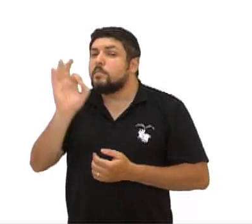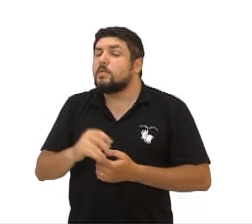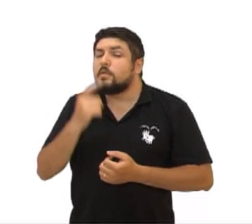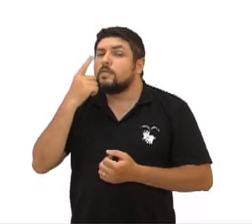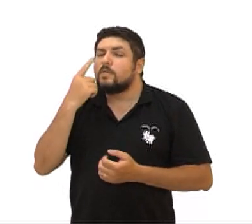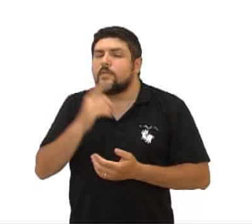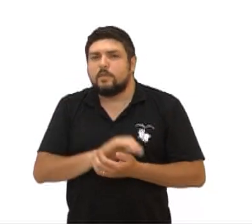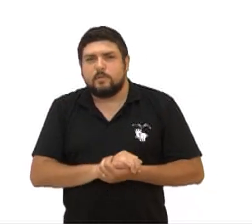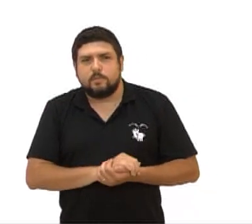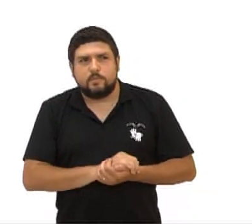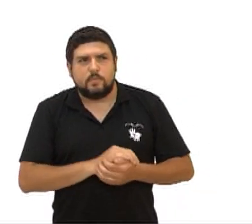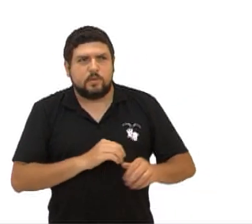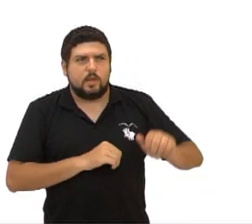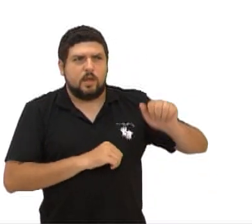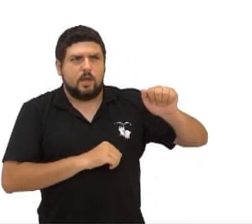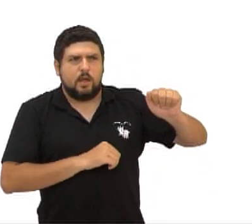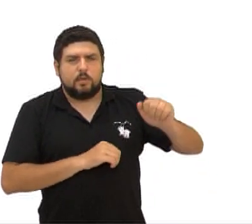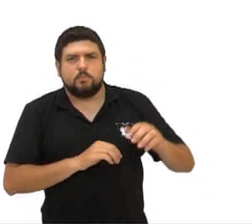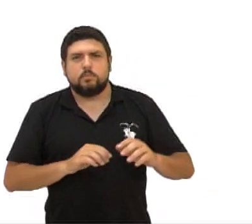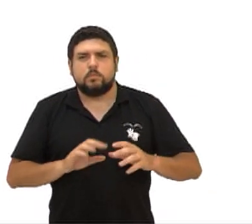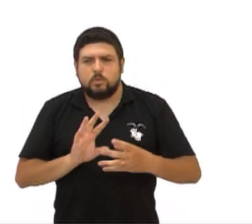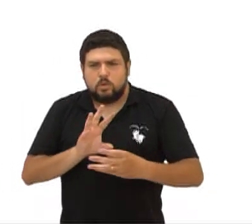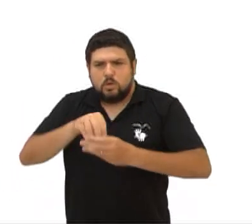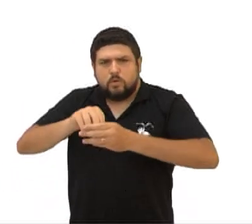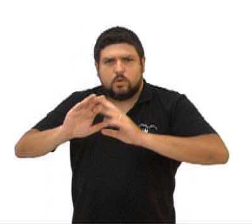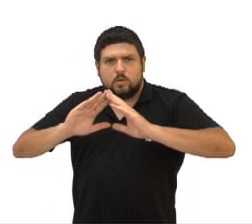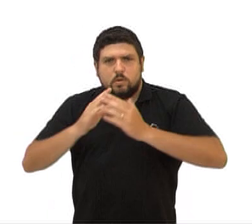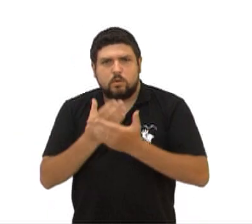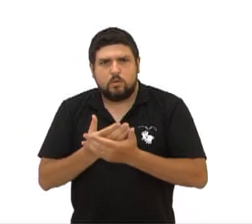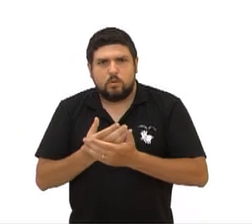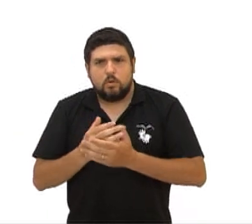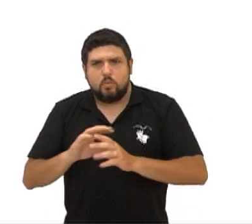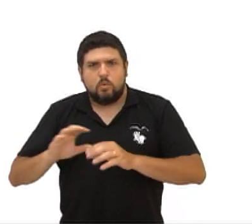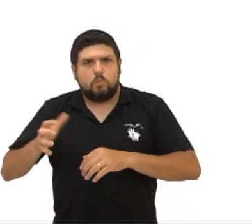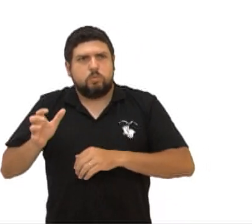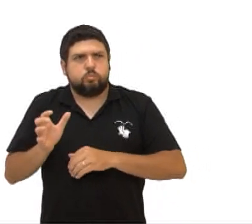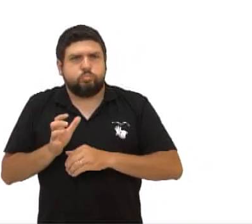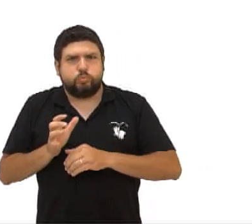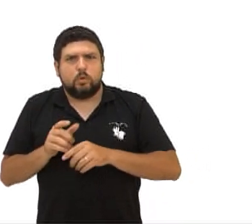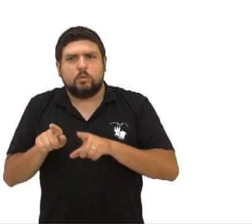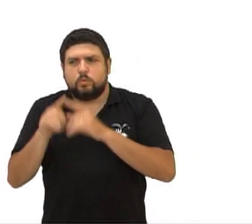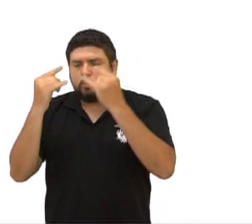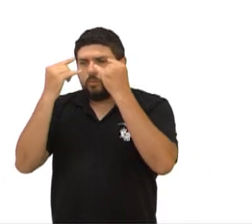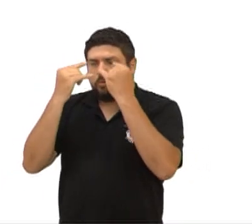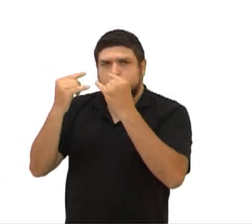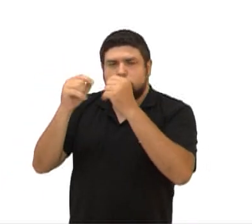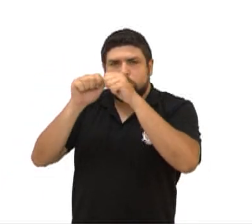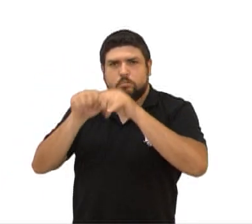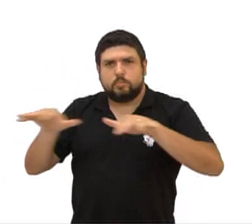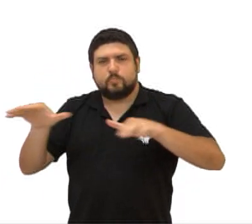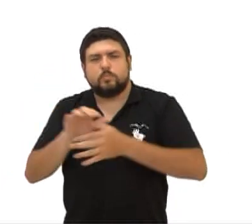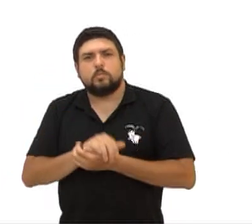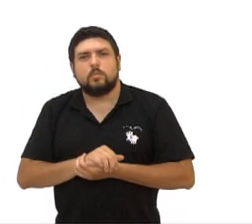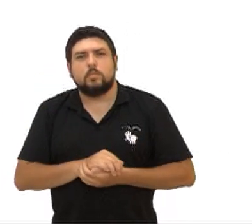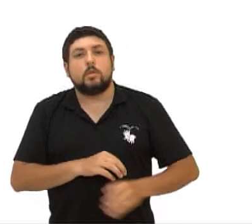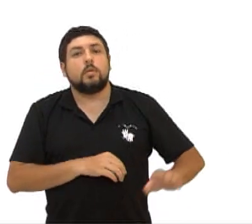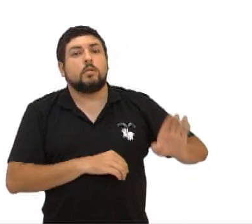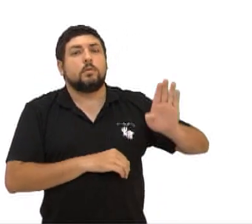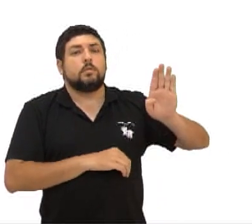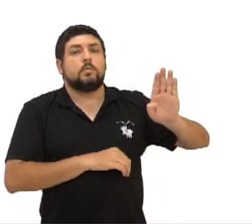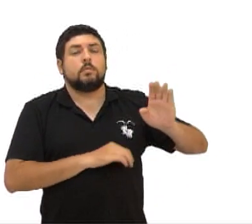né? Vamos lá, alternativa A, escolarização, elitização e espetacularização do esporte. Alternativa